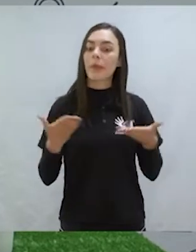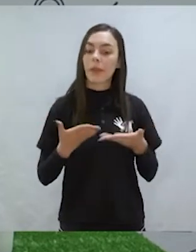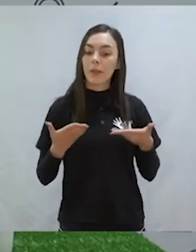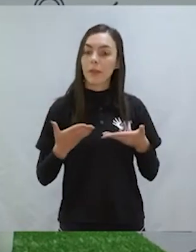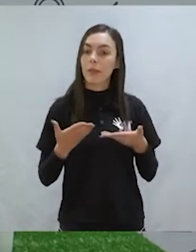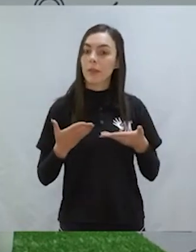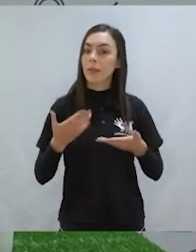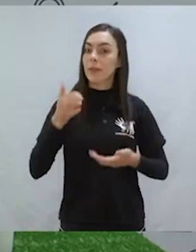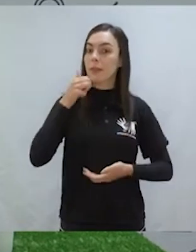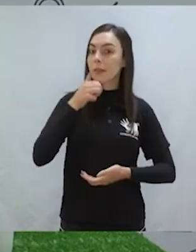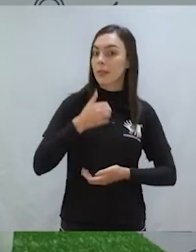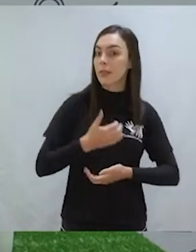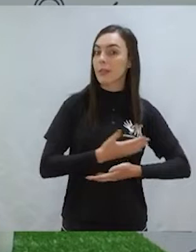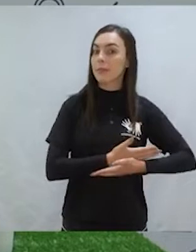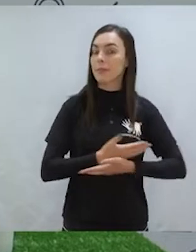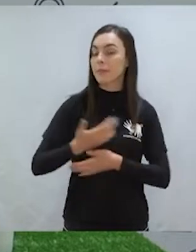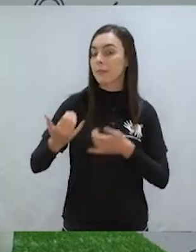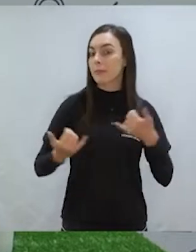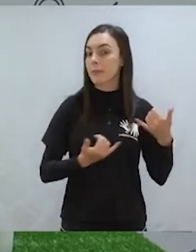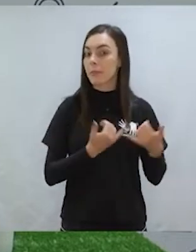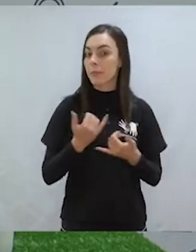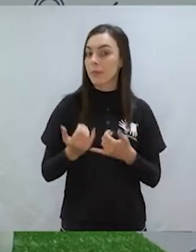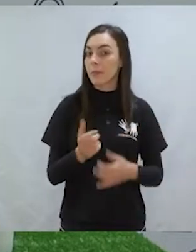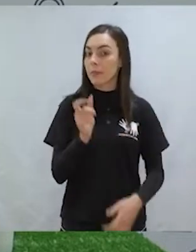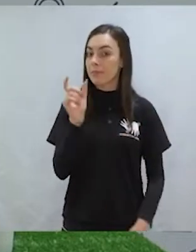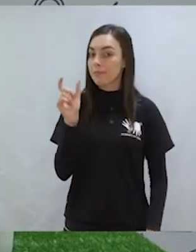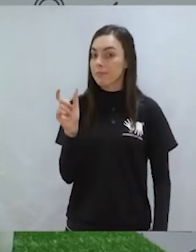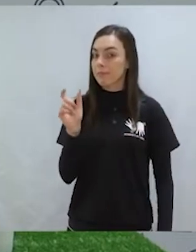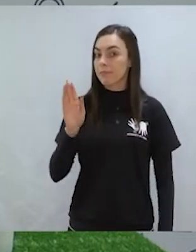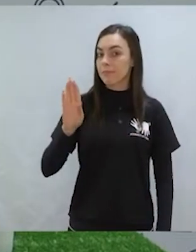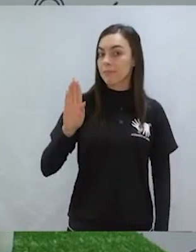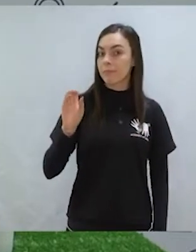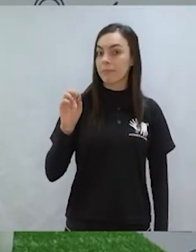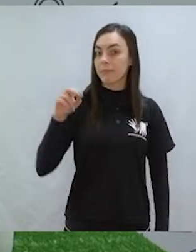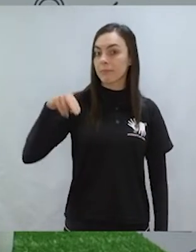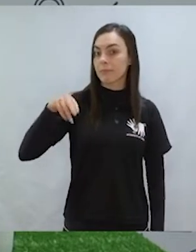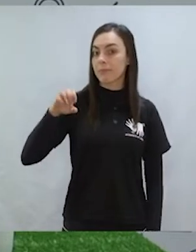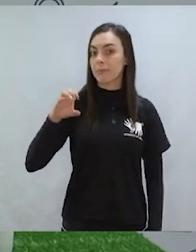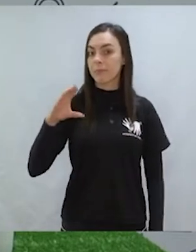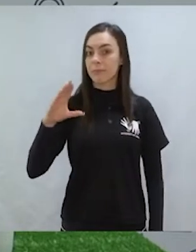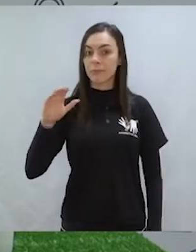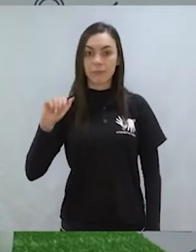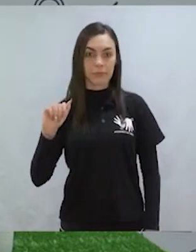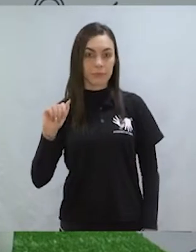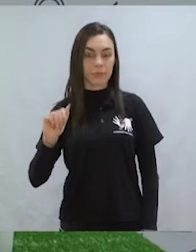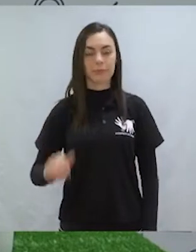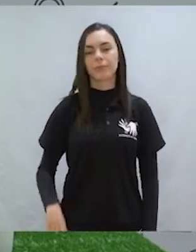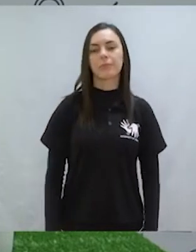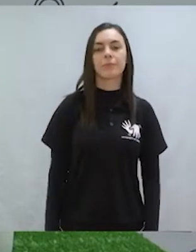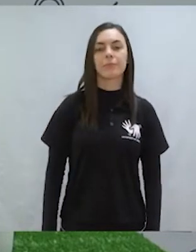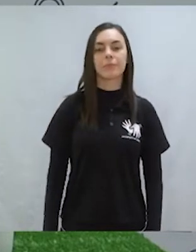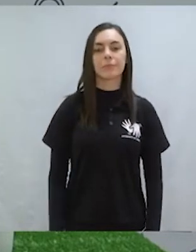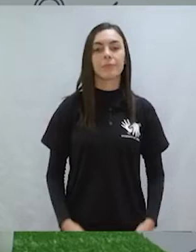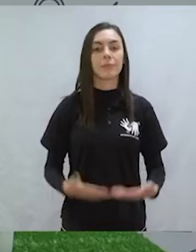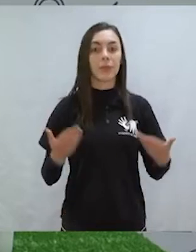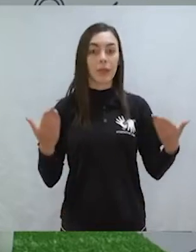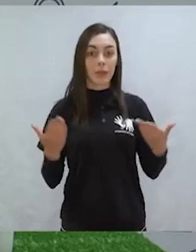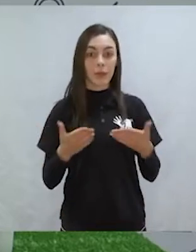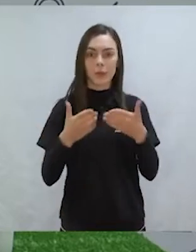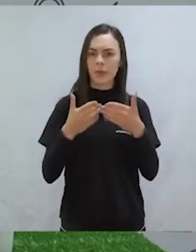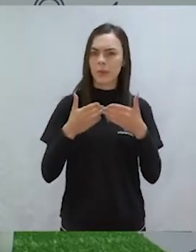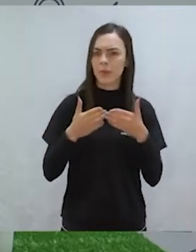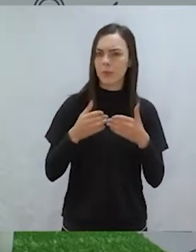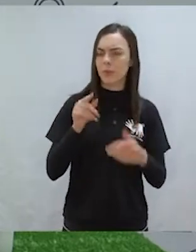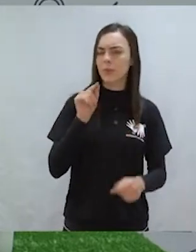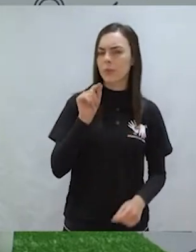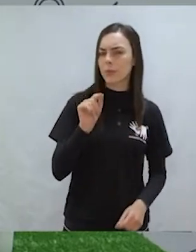agora, boneca, a nossa palavra de trabalho hoje é a palavra boneca. Então eu vou pedir para